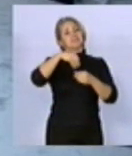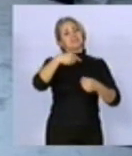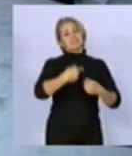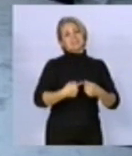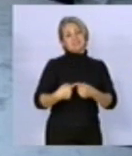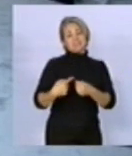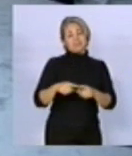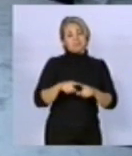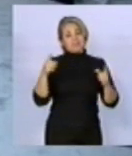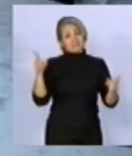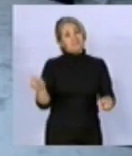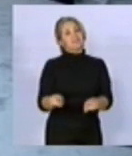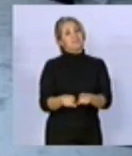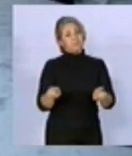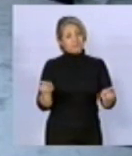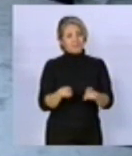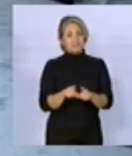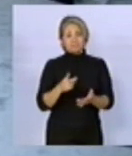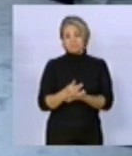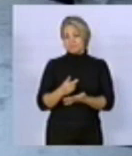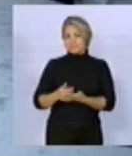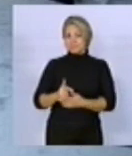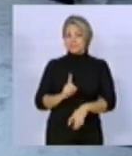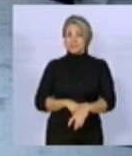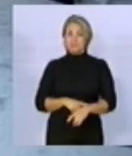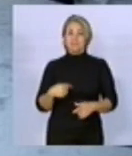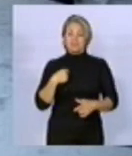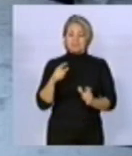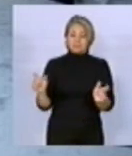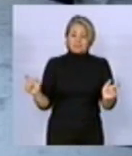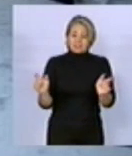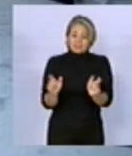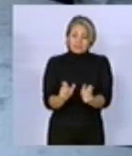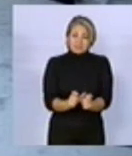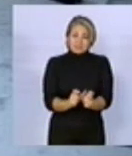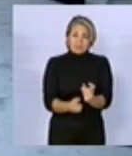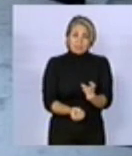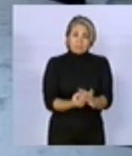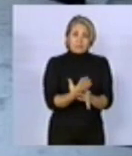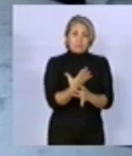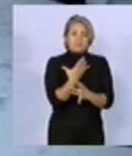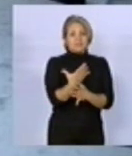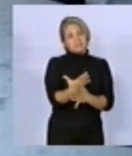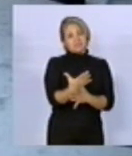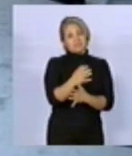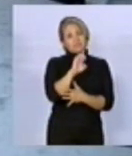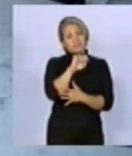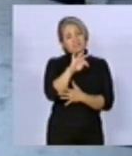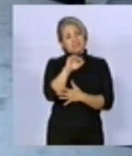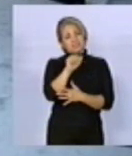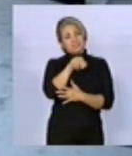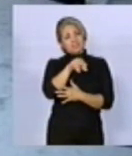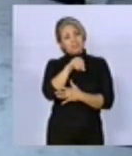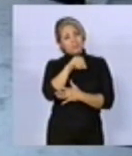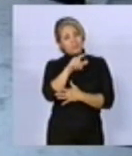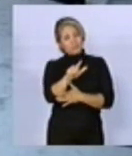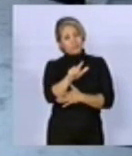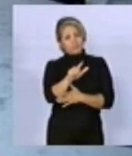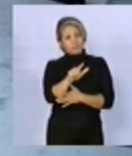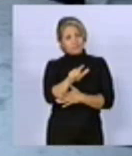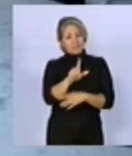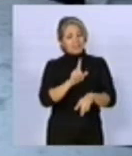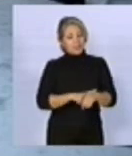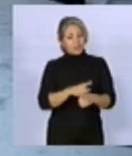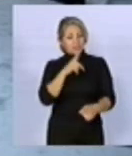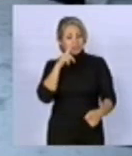ao mesmo tempo estamos reduzindo ou encarecendo a produção do etanol ao proibi